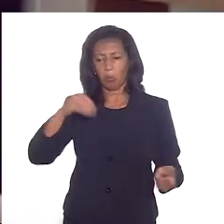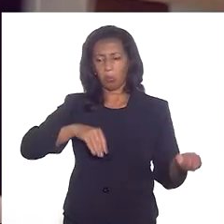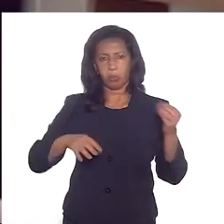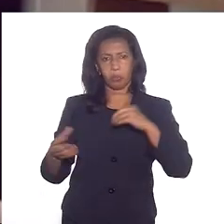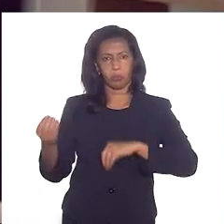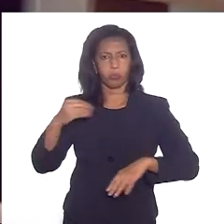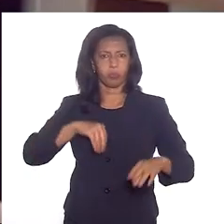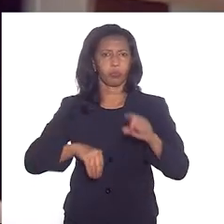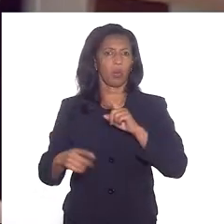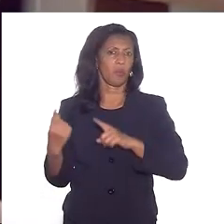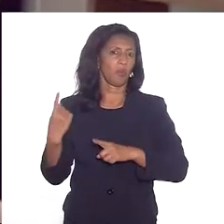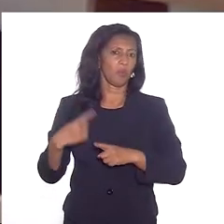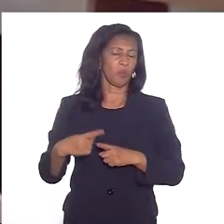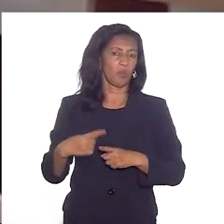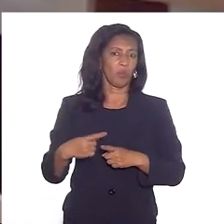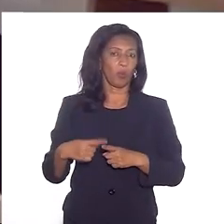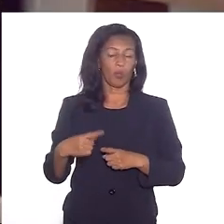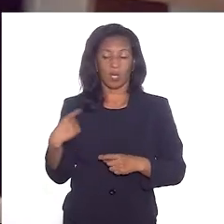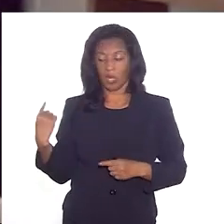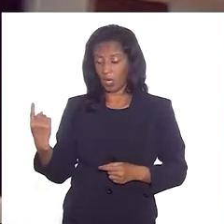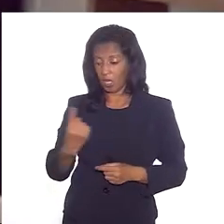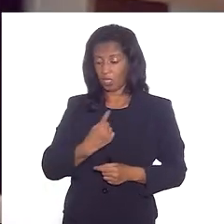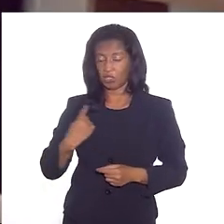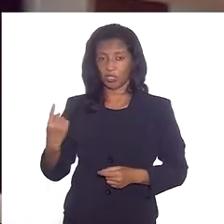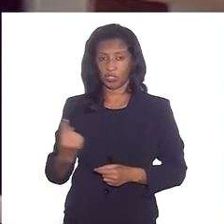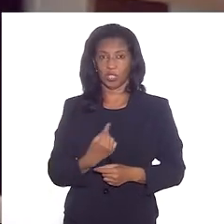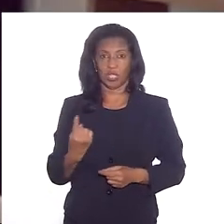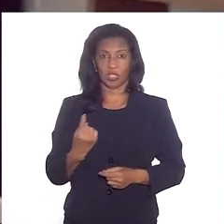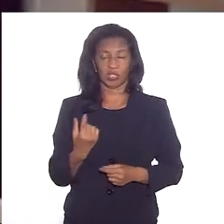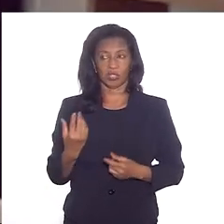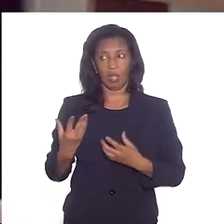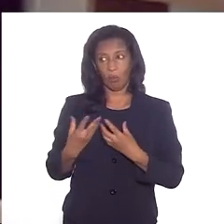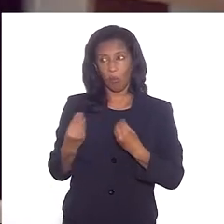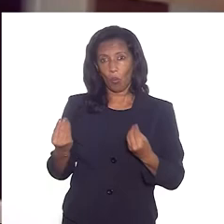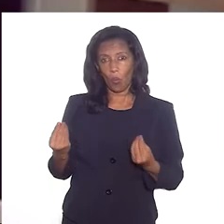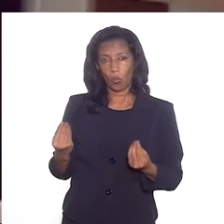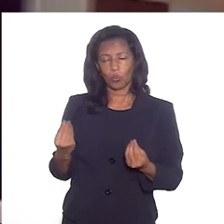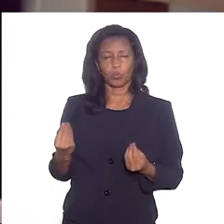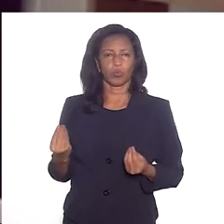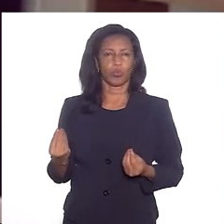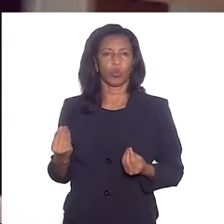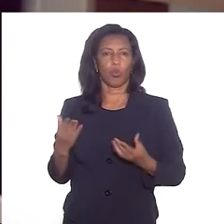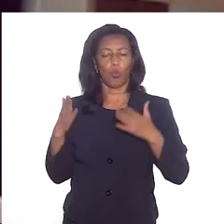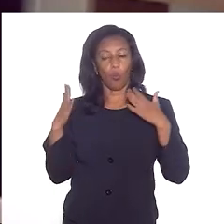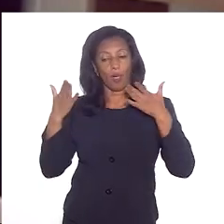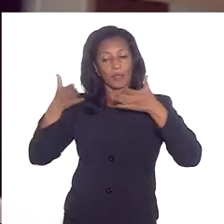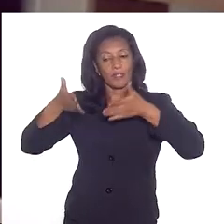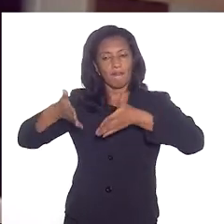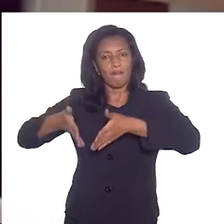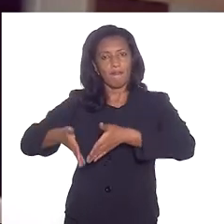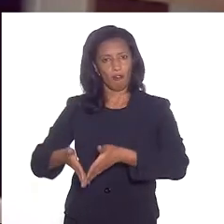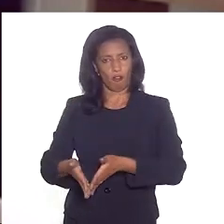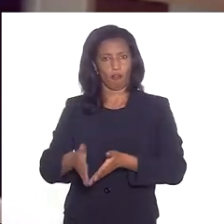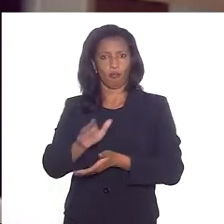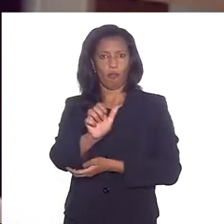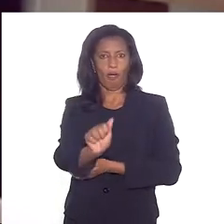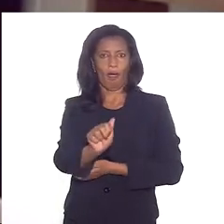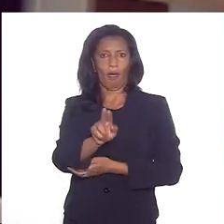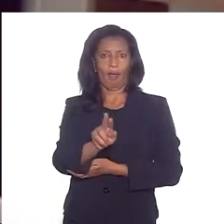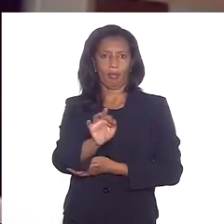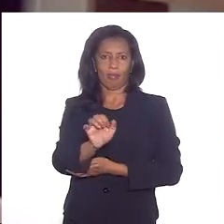muitos sabores, porque realmente a gente está muito nessa com esse foco